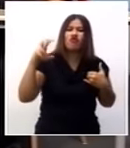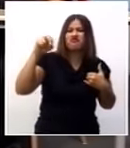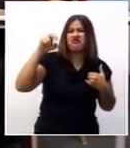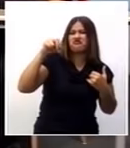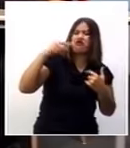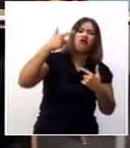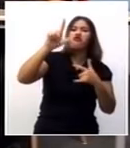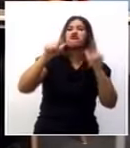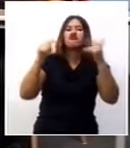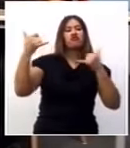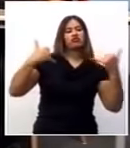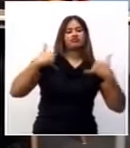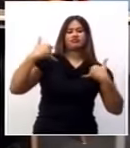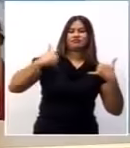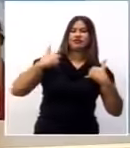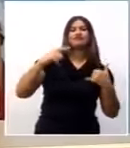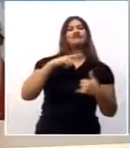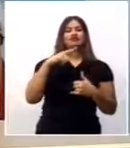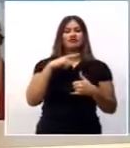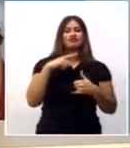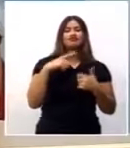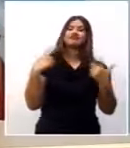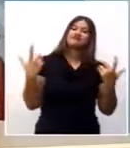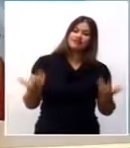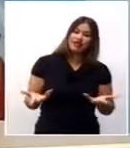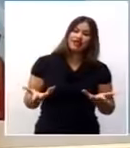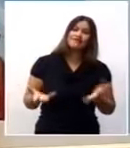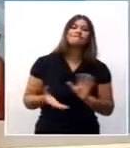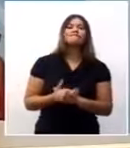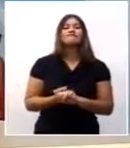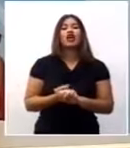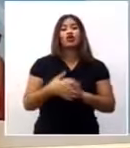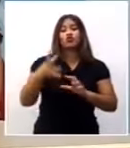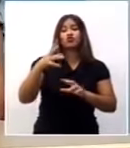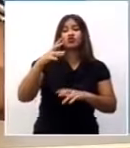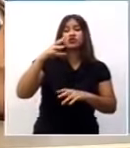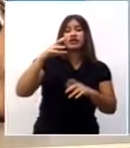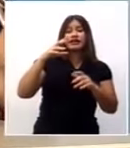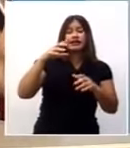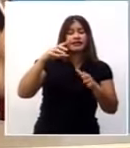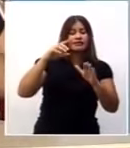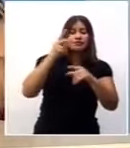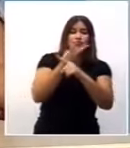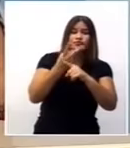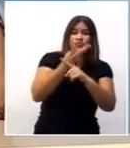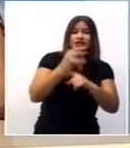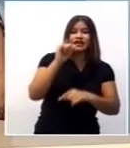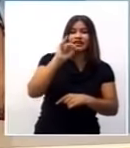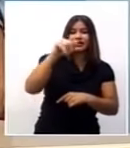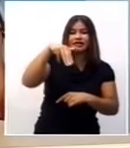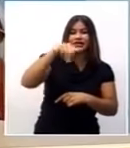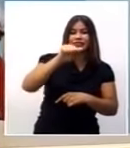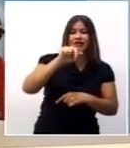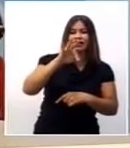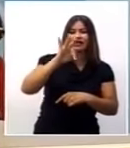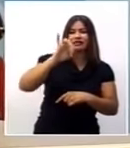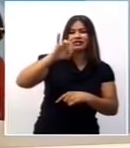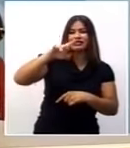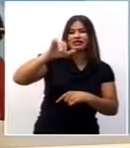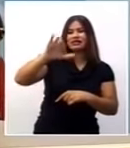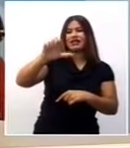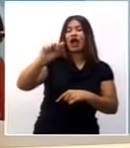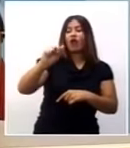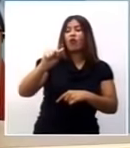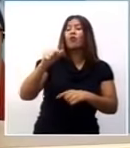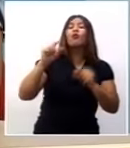cultura, né? Sim, fonte material, como a professora falou, são todas aquelas fontes que não é palpável, você não pega, mas você